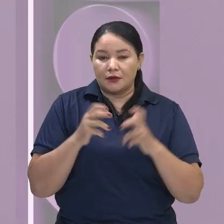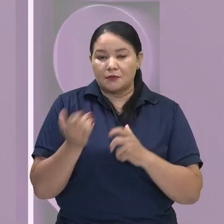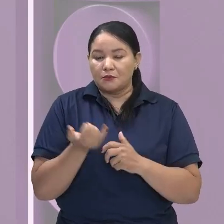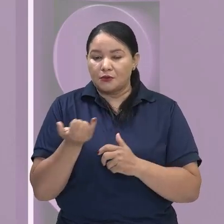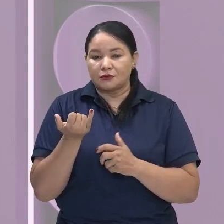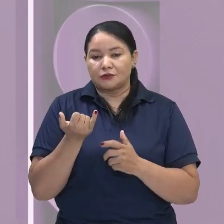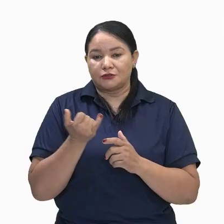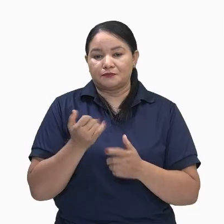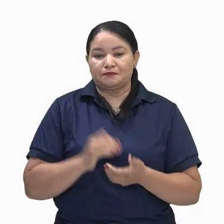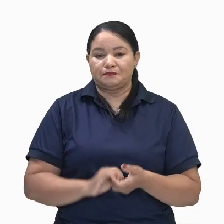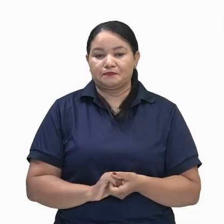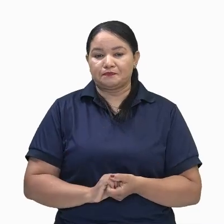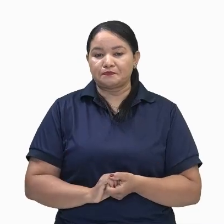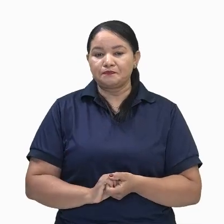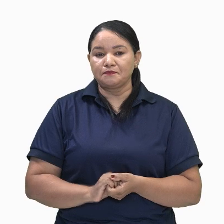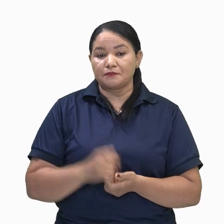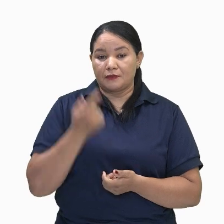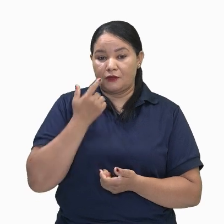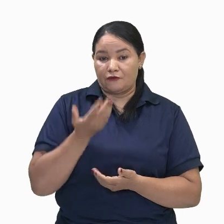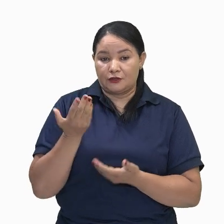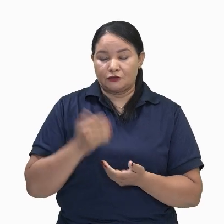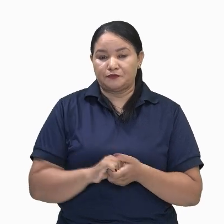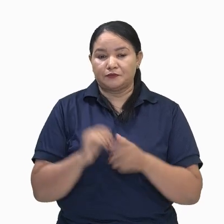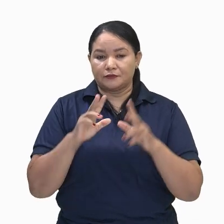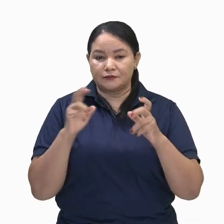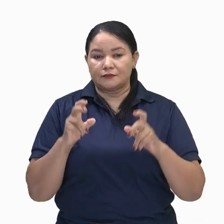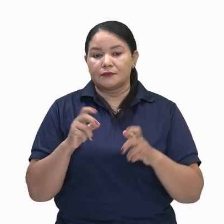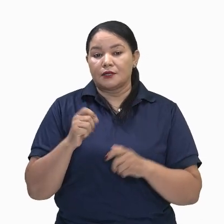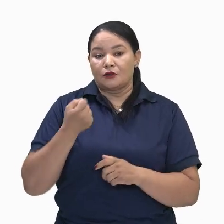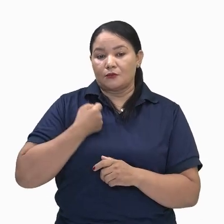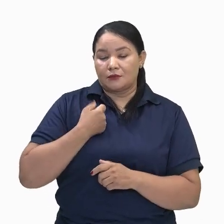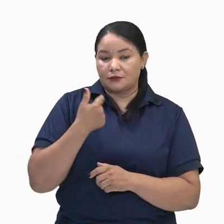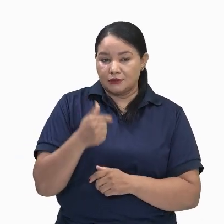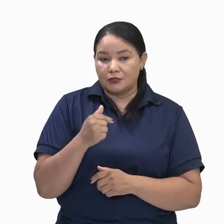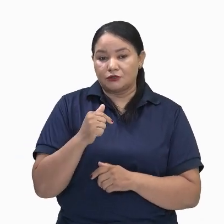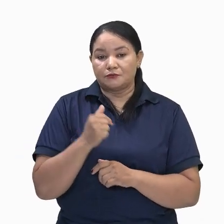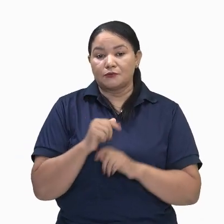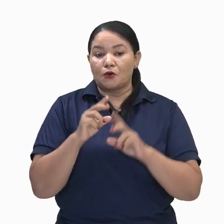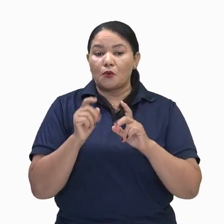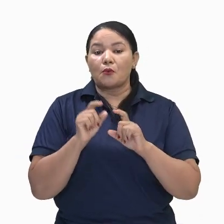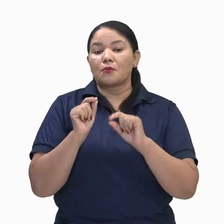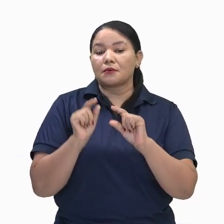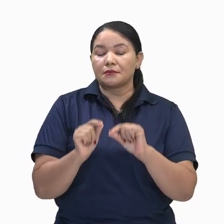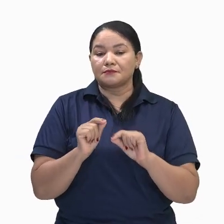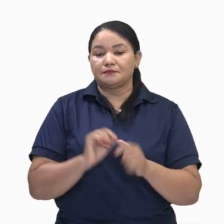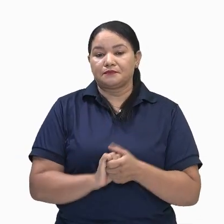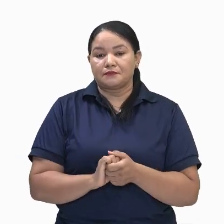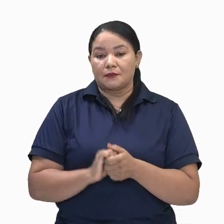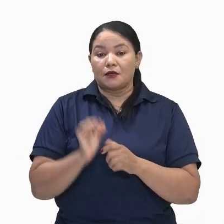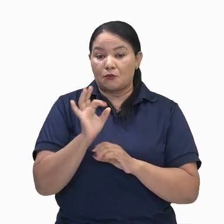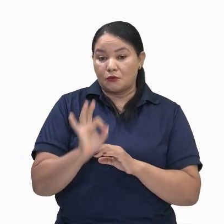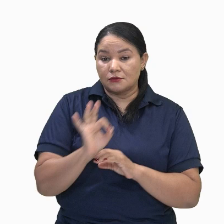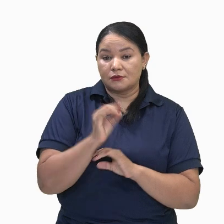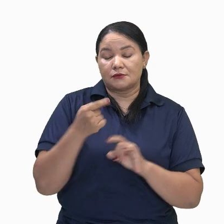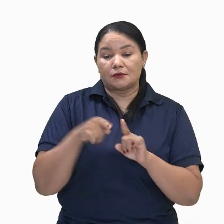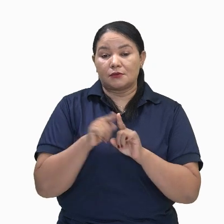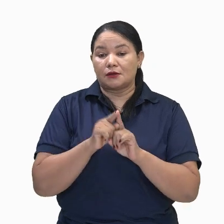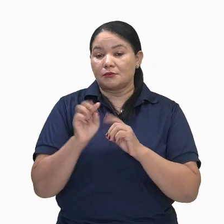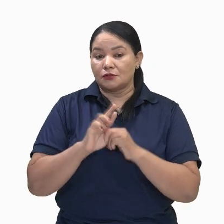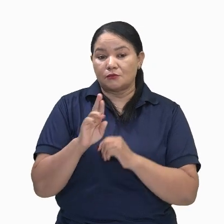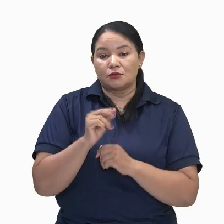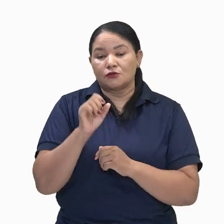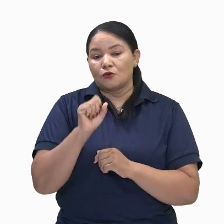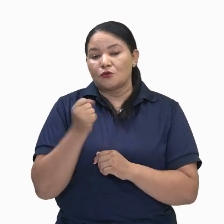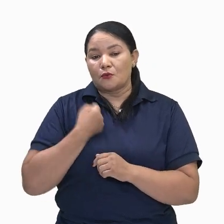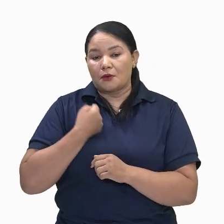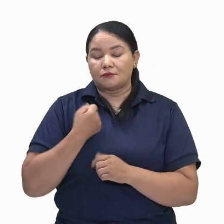para nesta aula. Vejam só. Aula de número 7. Objeto de conhecimento. Porcentagem e sua representação